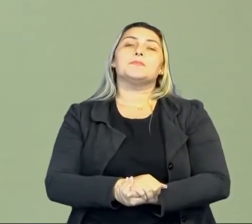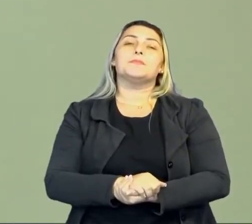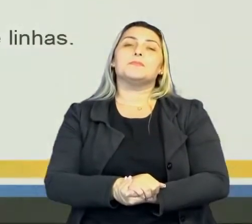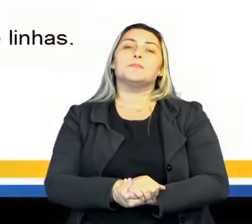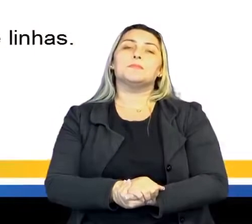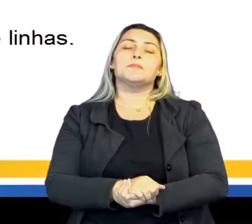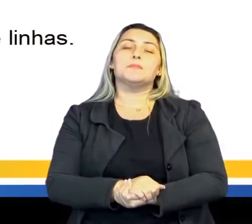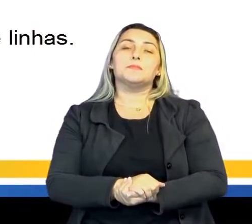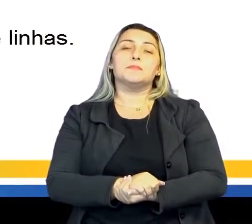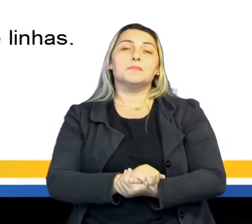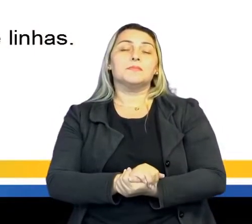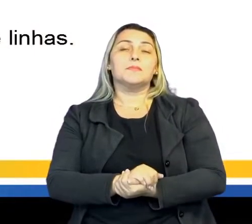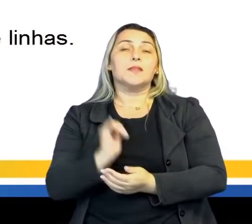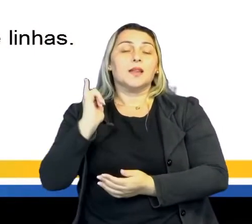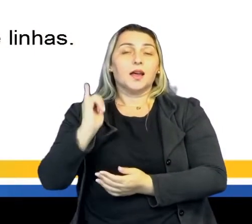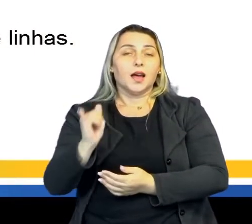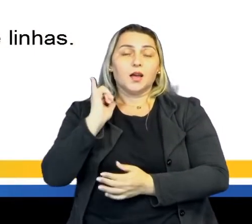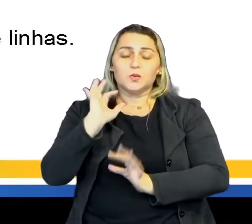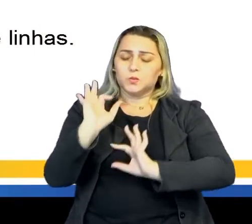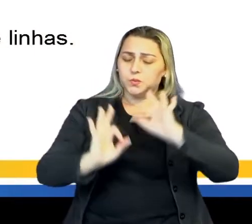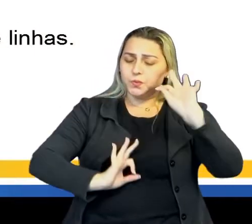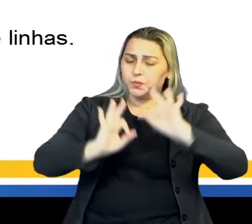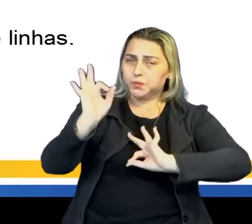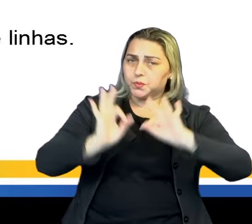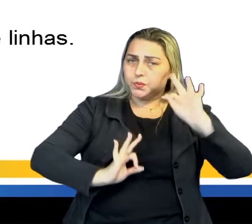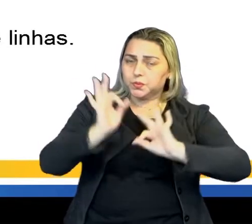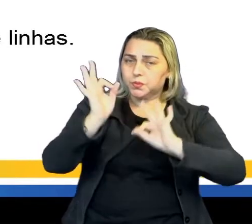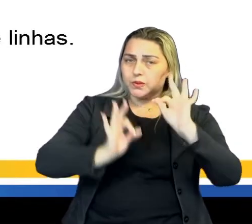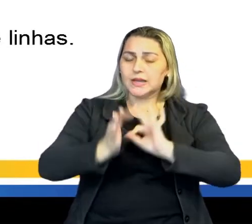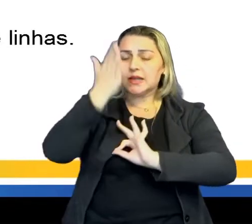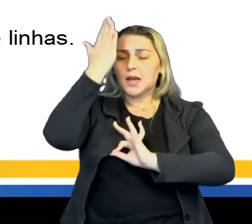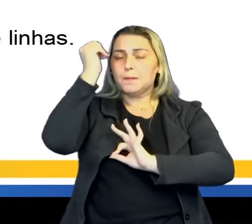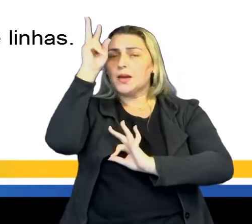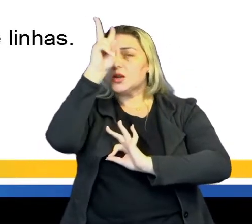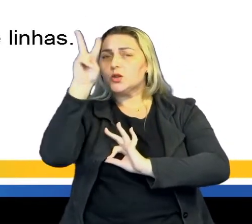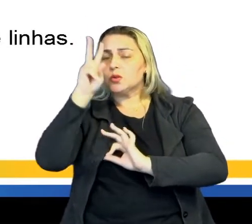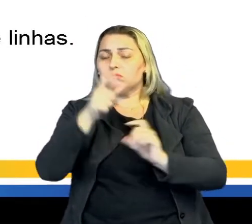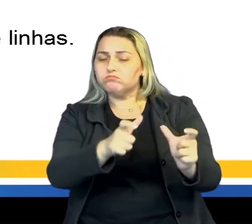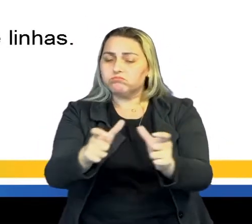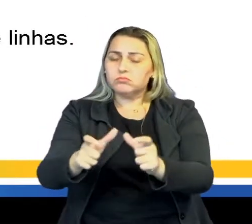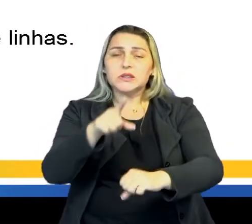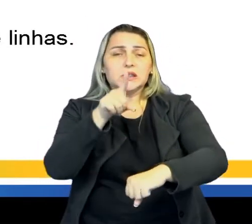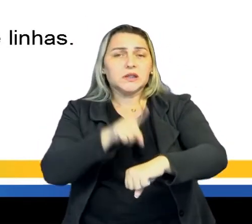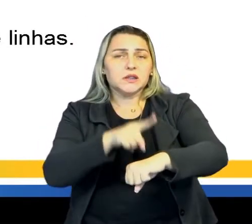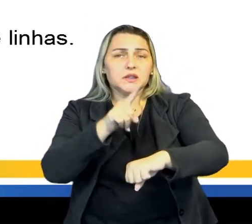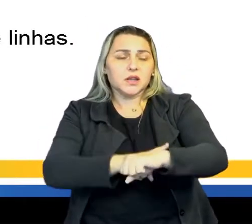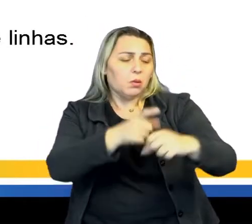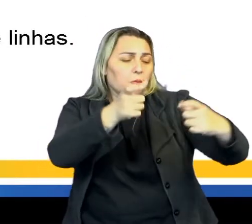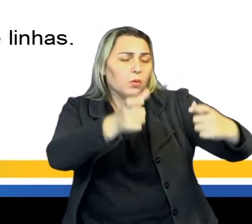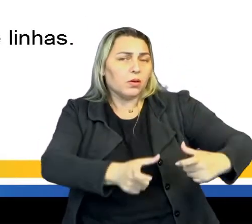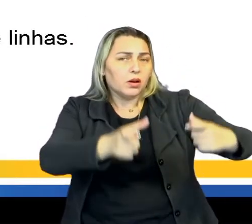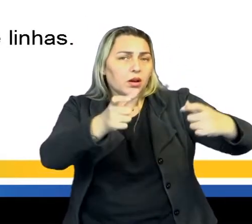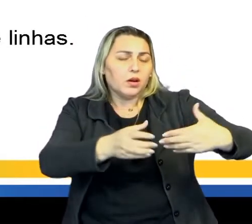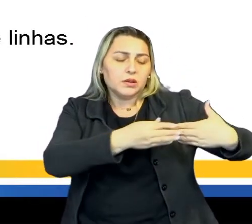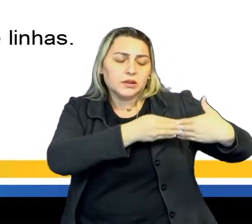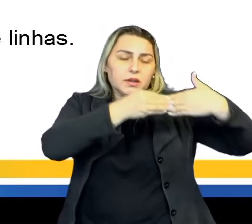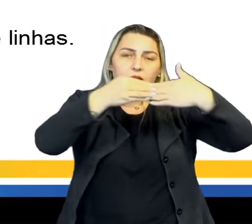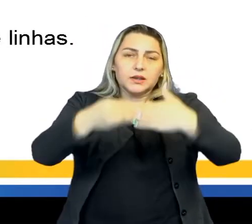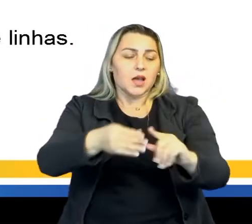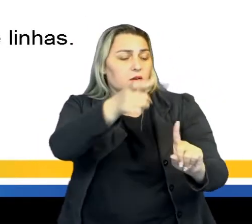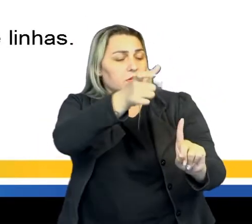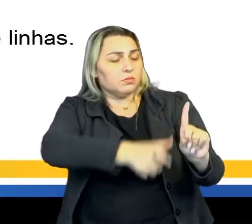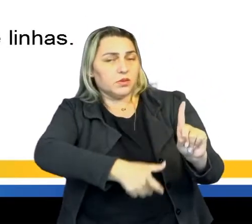Então, narrar é construir um enredo, situar a história em determinado tempo e espaço, trazer